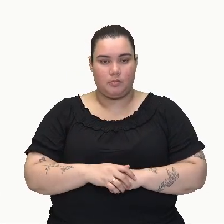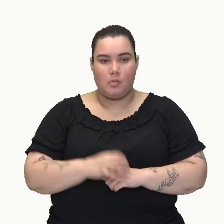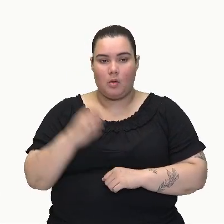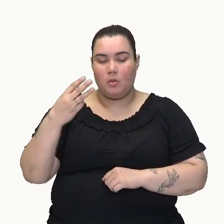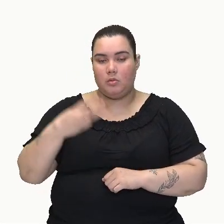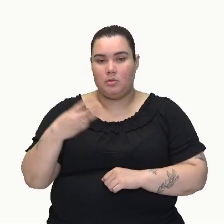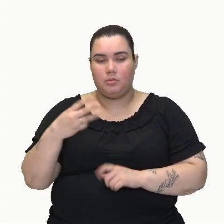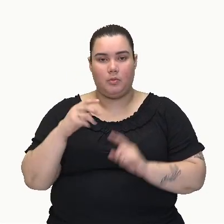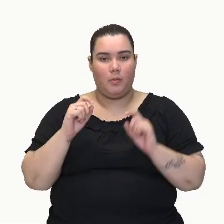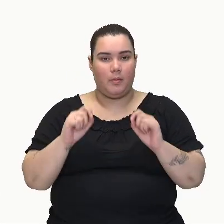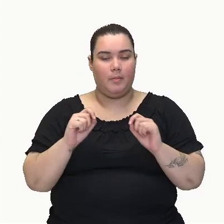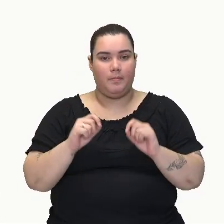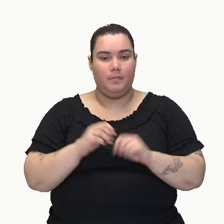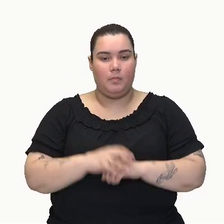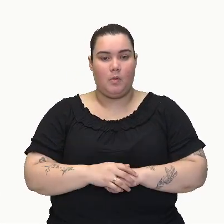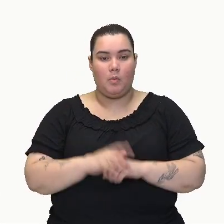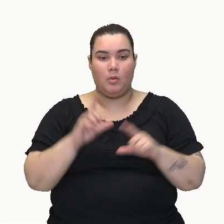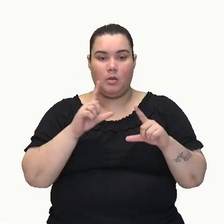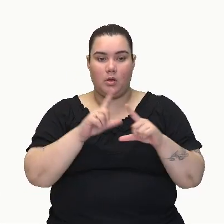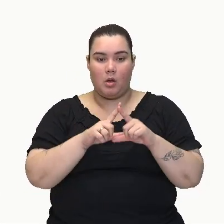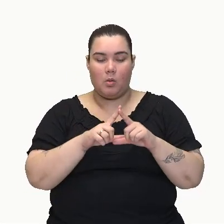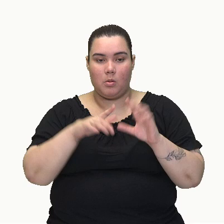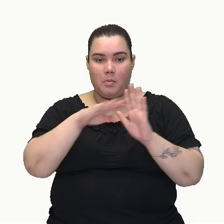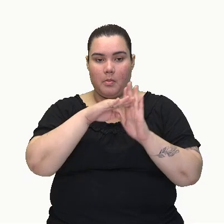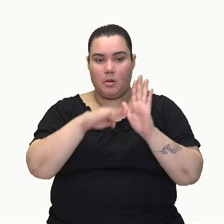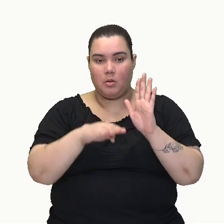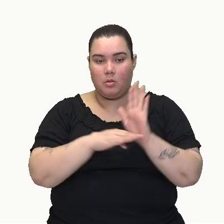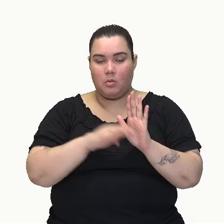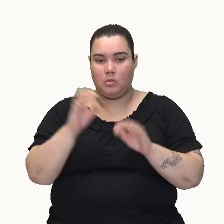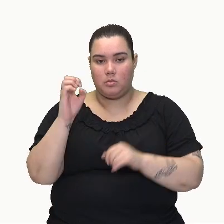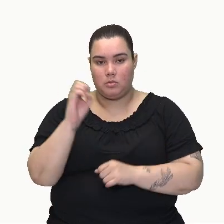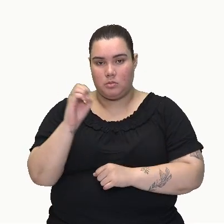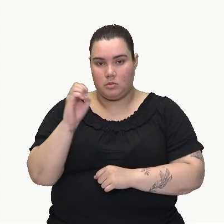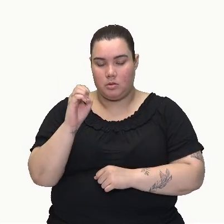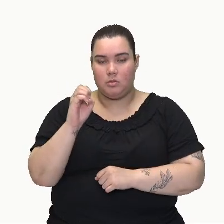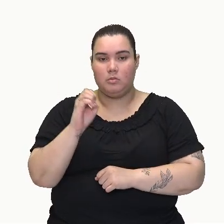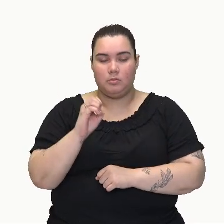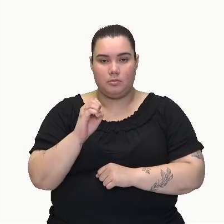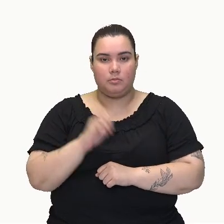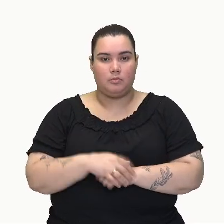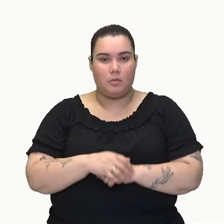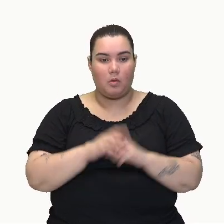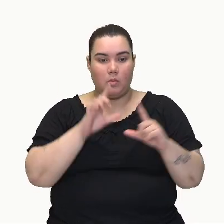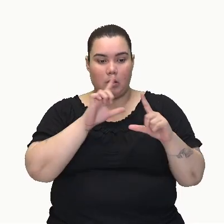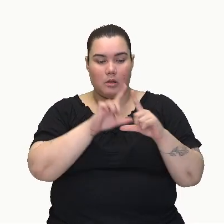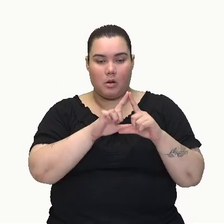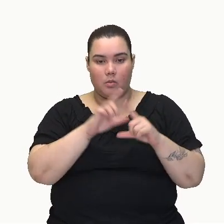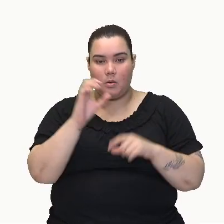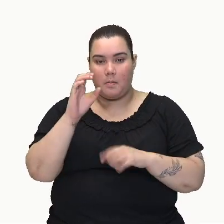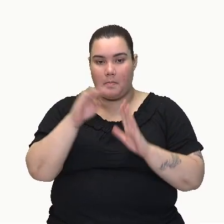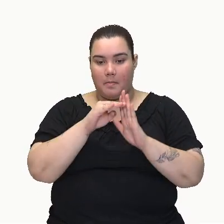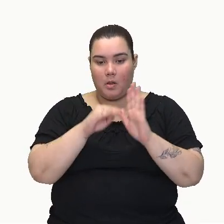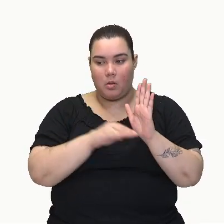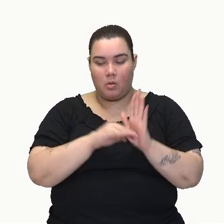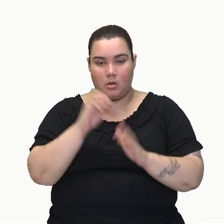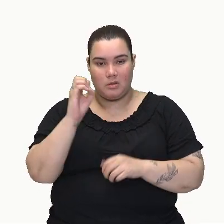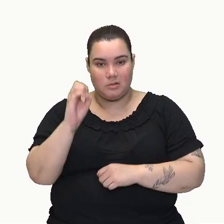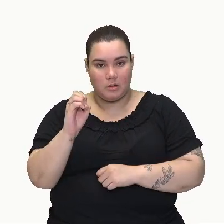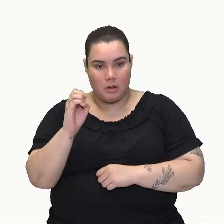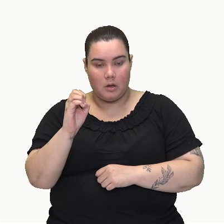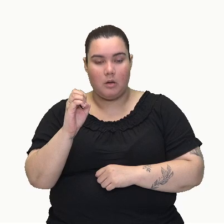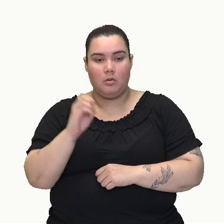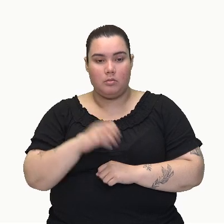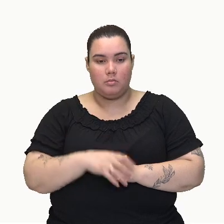situação é quando o delta for menor do que 0, tá? Quando o delta for menor do que 0,